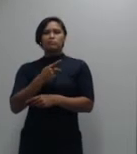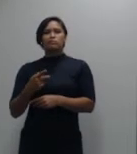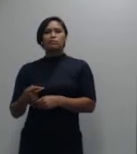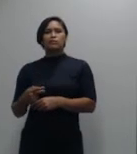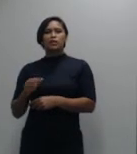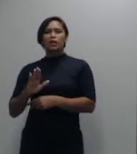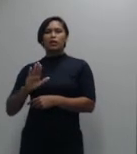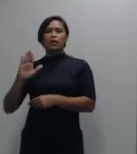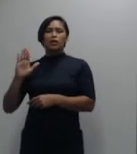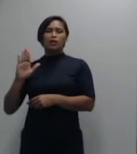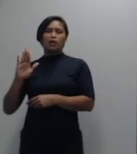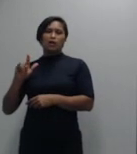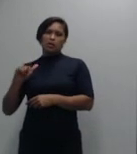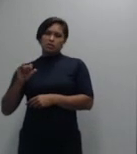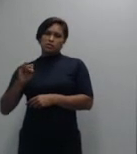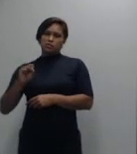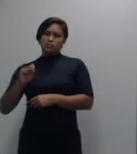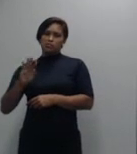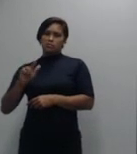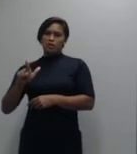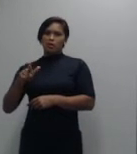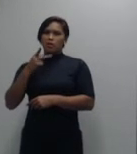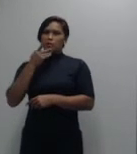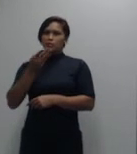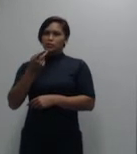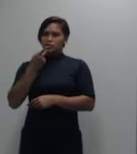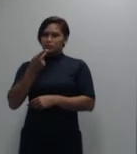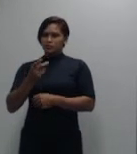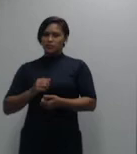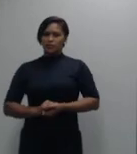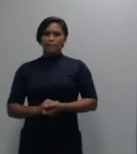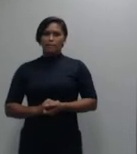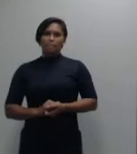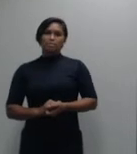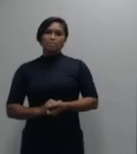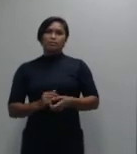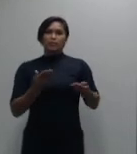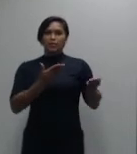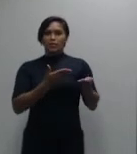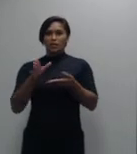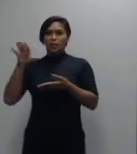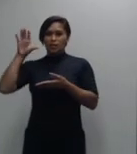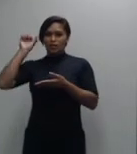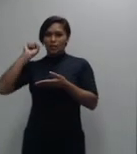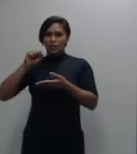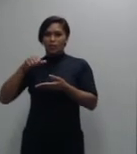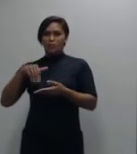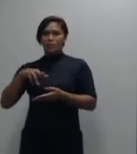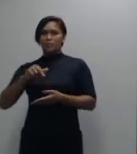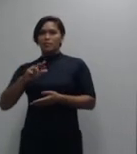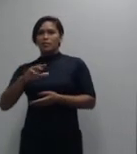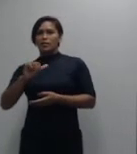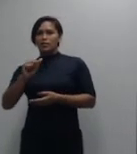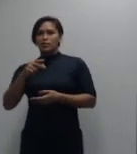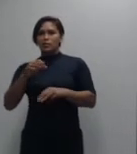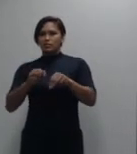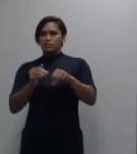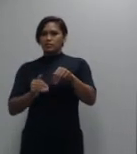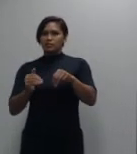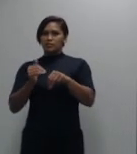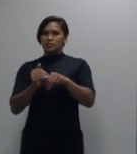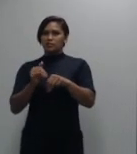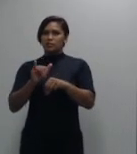então o presidente Então vou vir a ministra Maria Isabel gallotti Ministra Maria Isabel